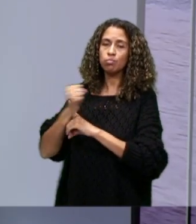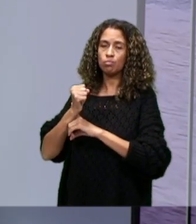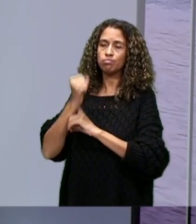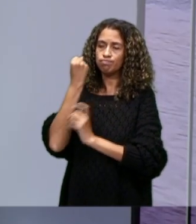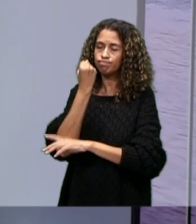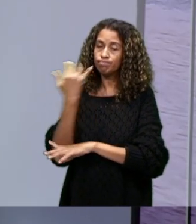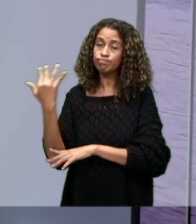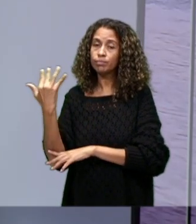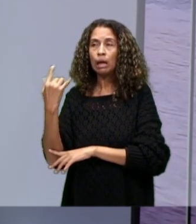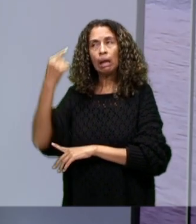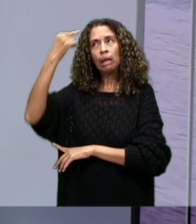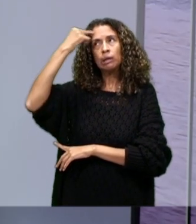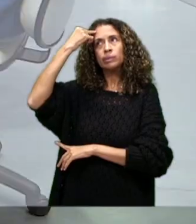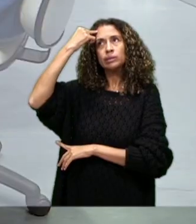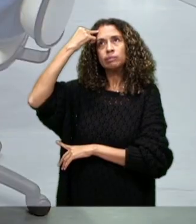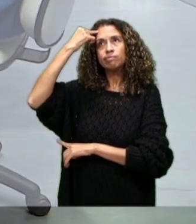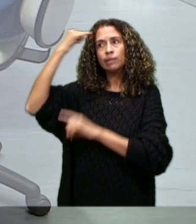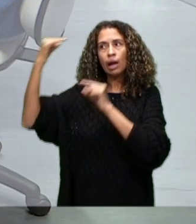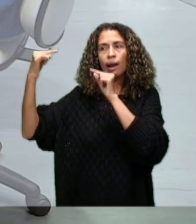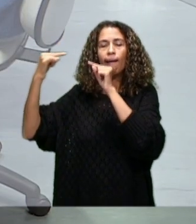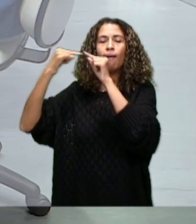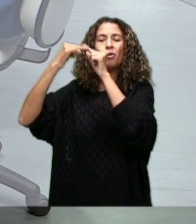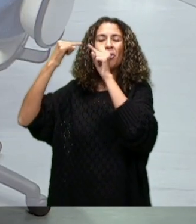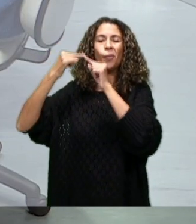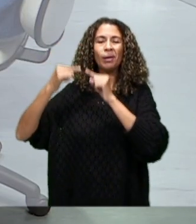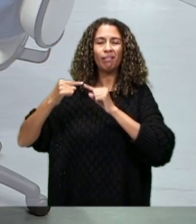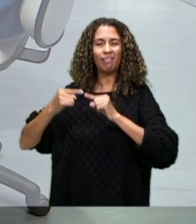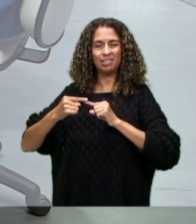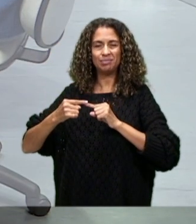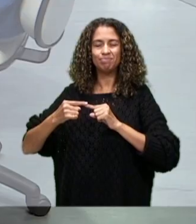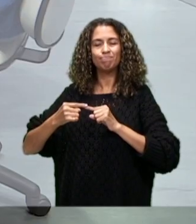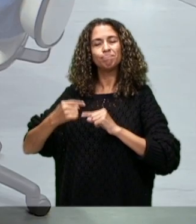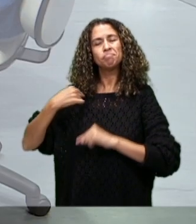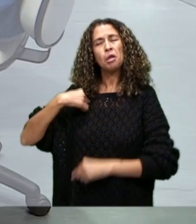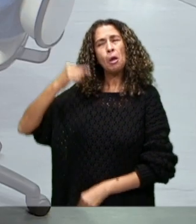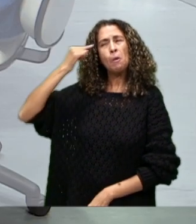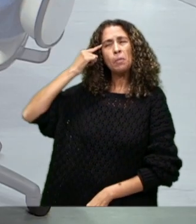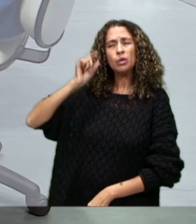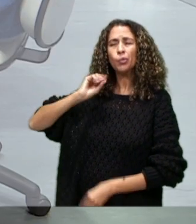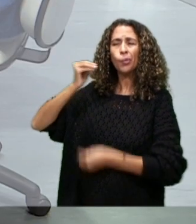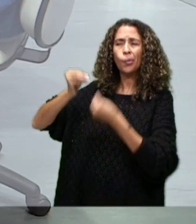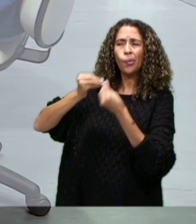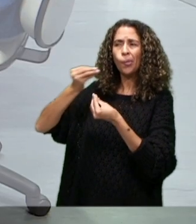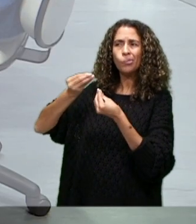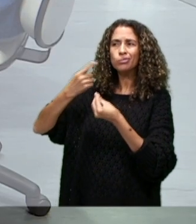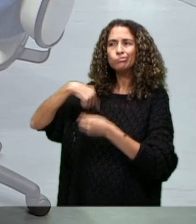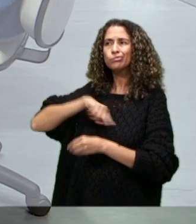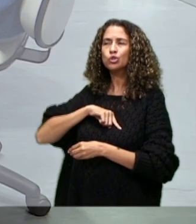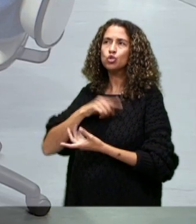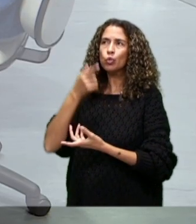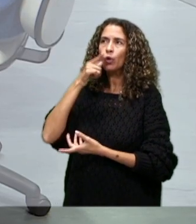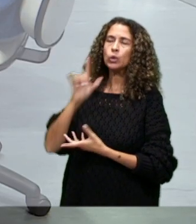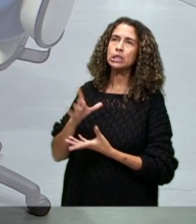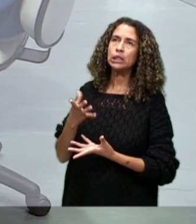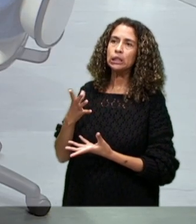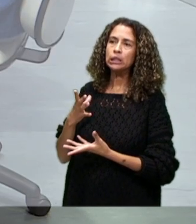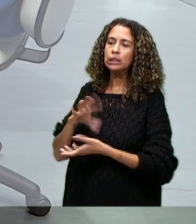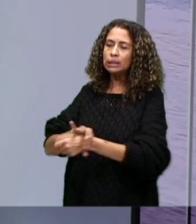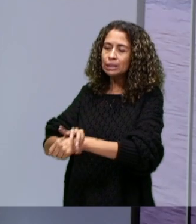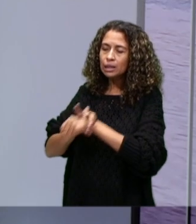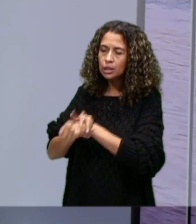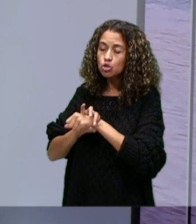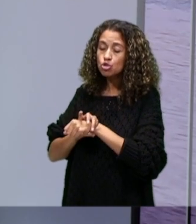pouco desse pertencimento, né? E eu sempre fico pensando assim, como que a gente vai garantir um